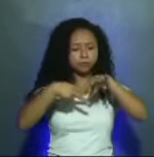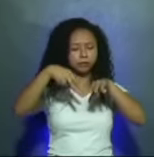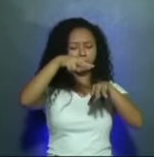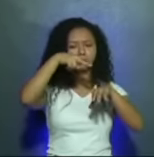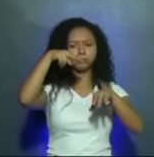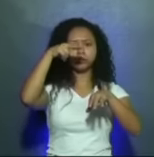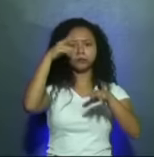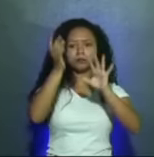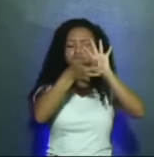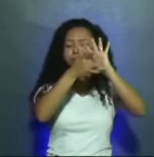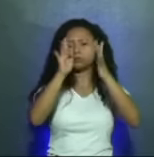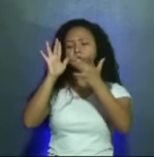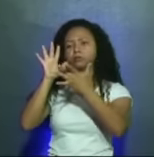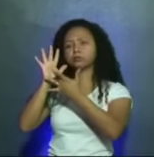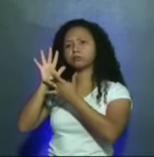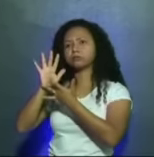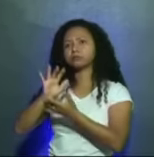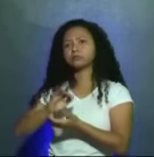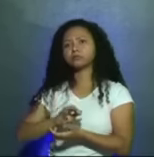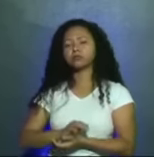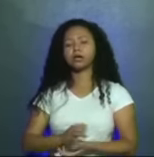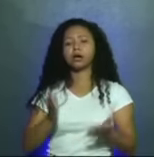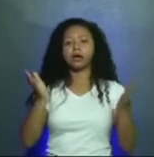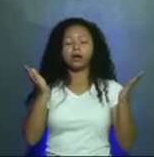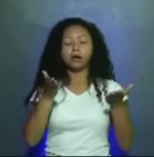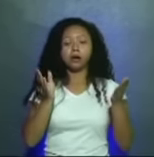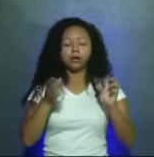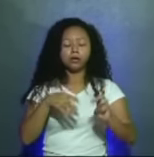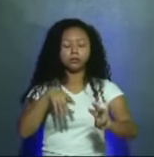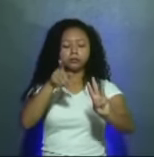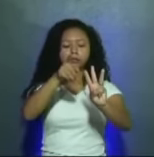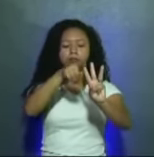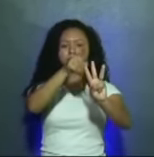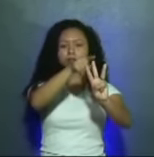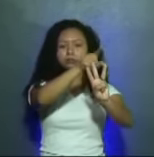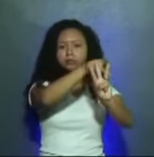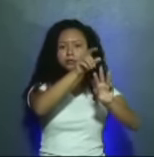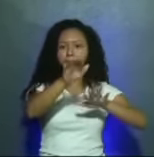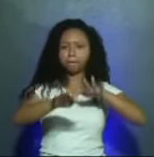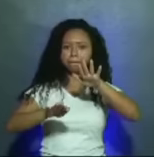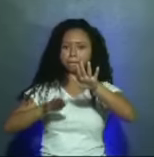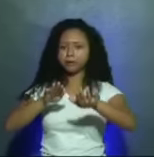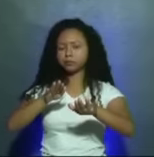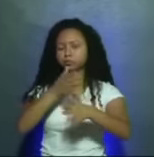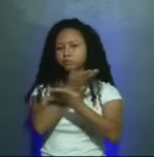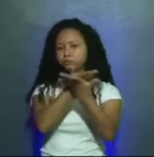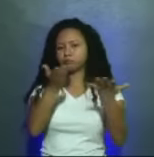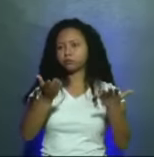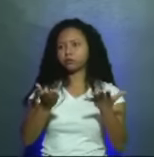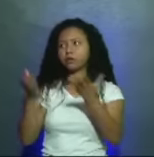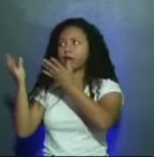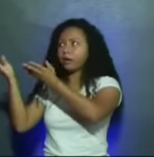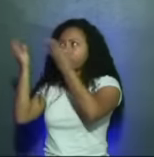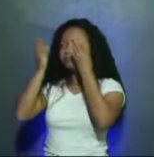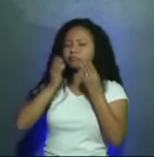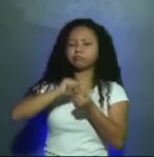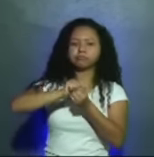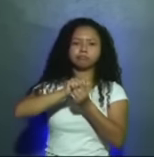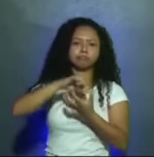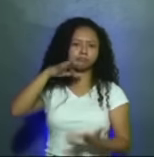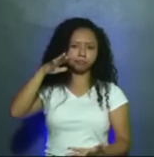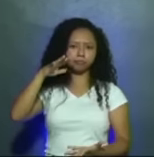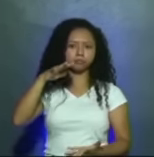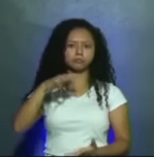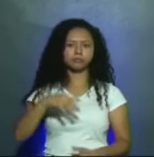dele. Agora, três passos para você receber o seu milagre. Primeira coisa, é